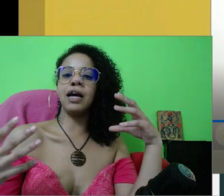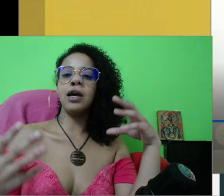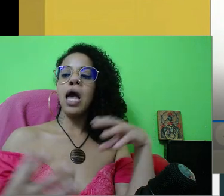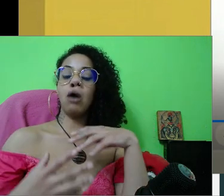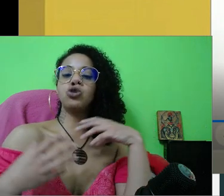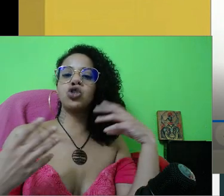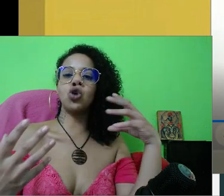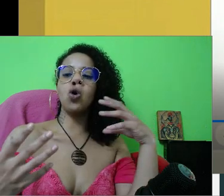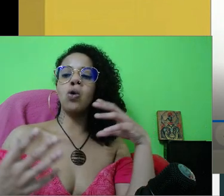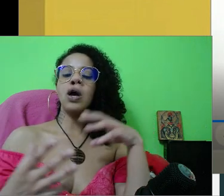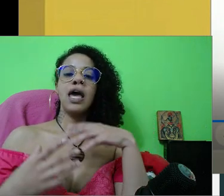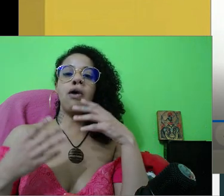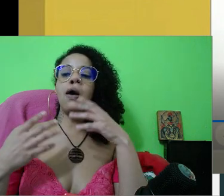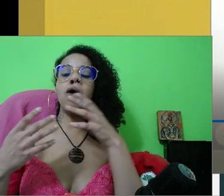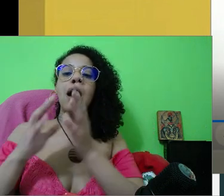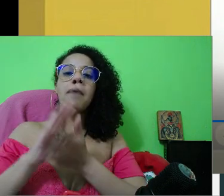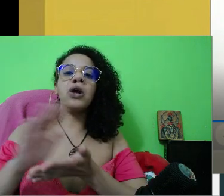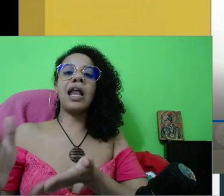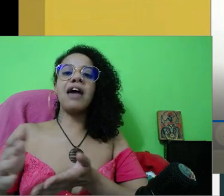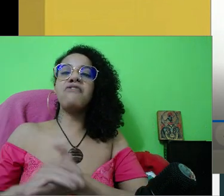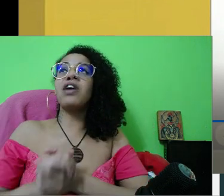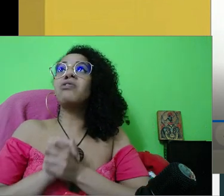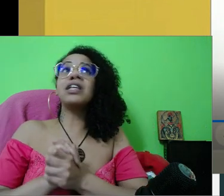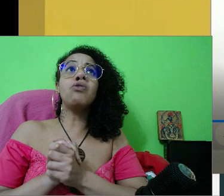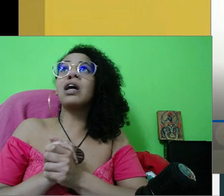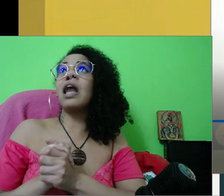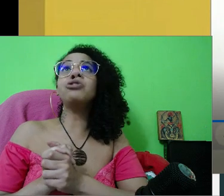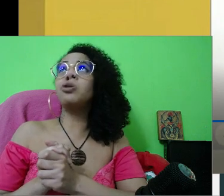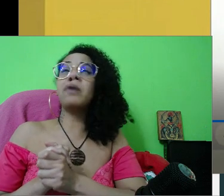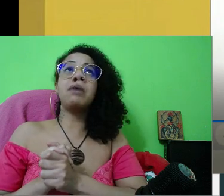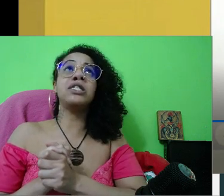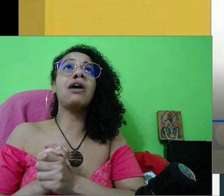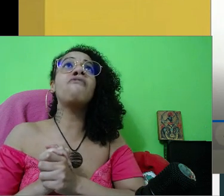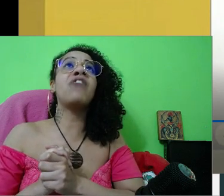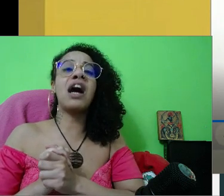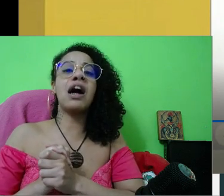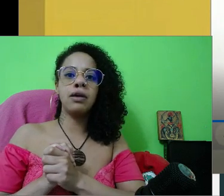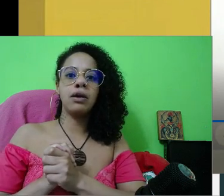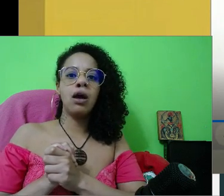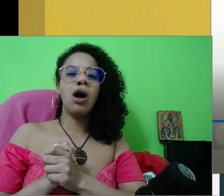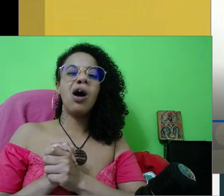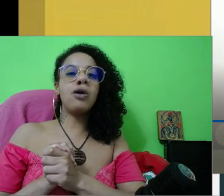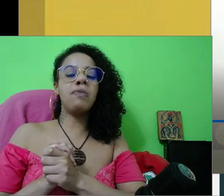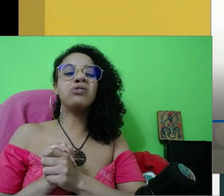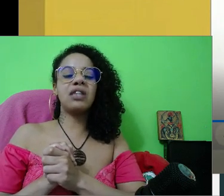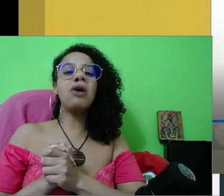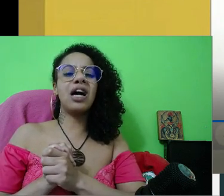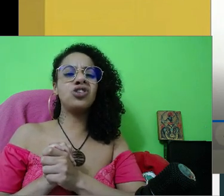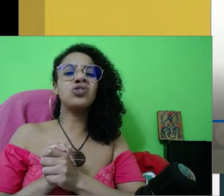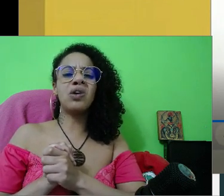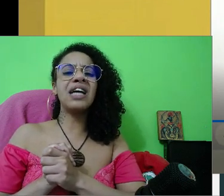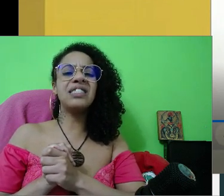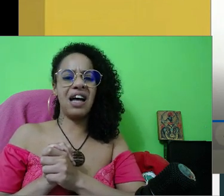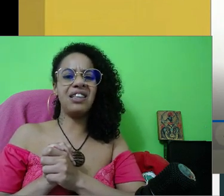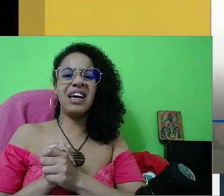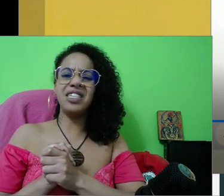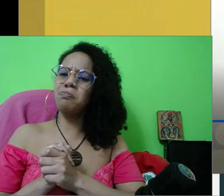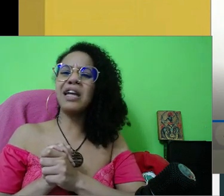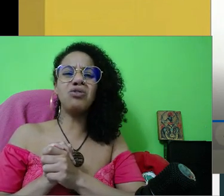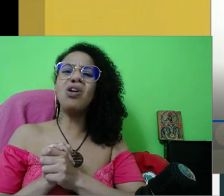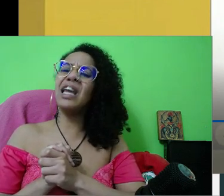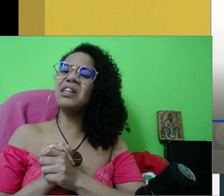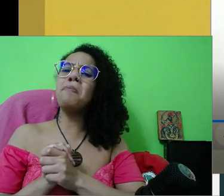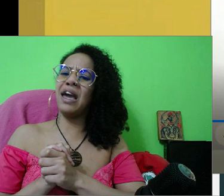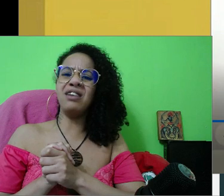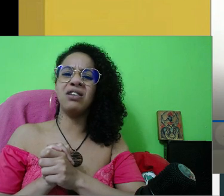é o cara né O Zorro eu abro a Live e falo Cadê o Gláucio para me salvar ou irmão sem maldade eu sou casada